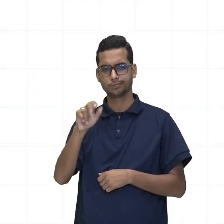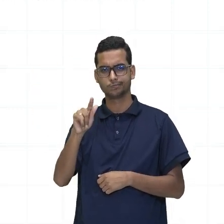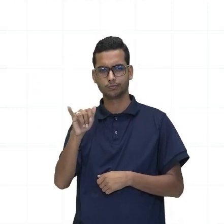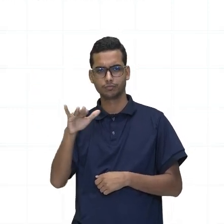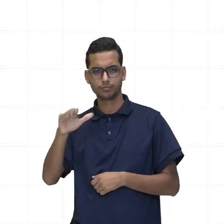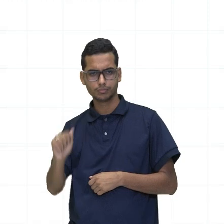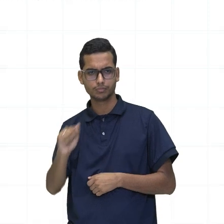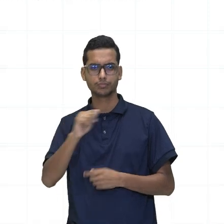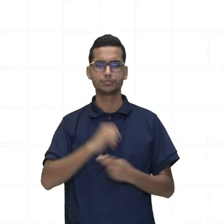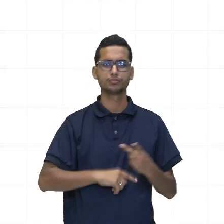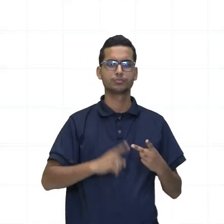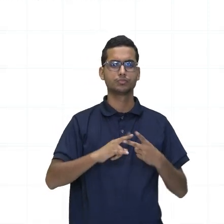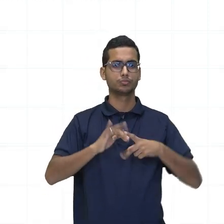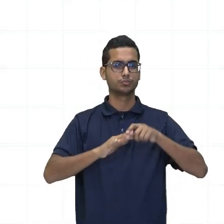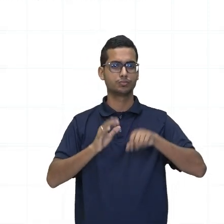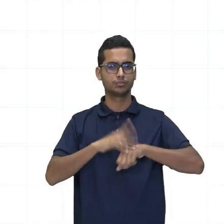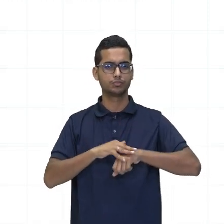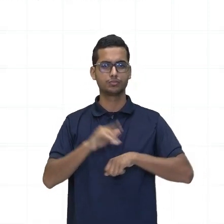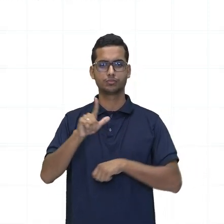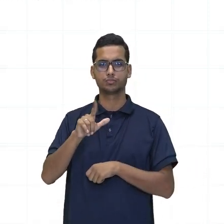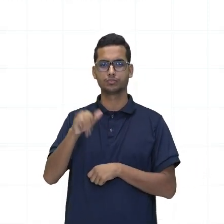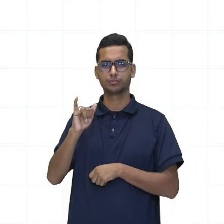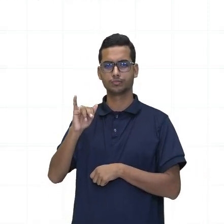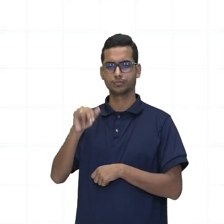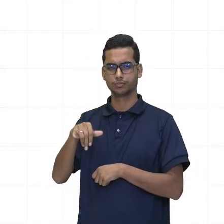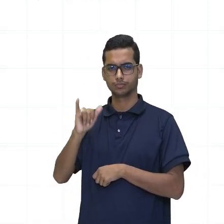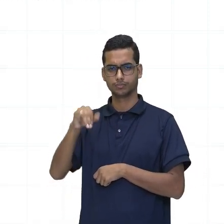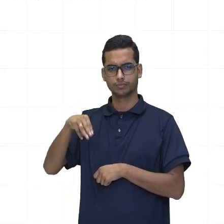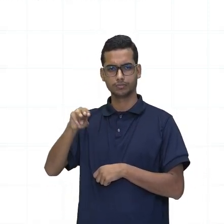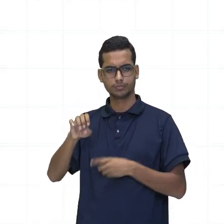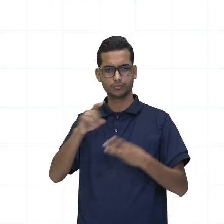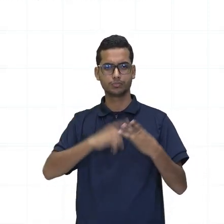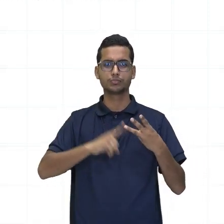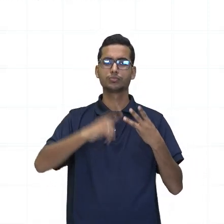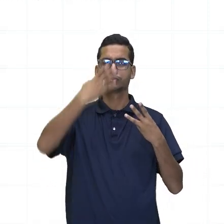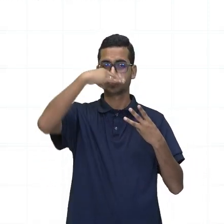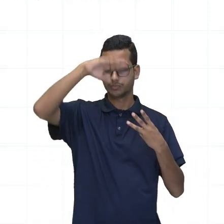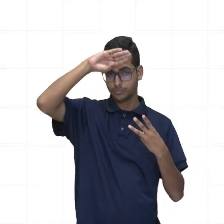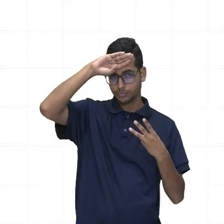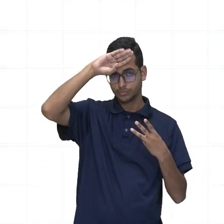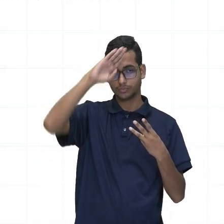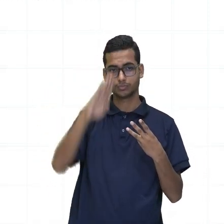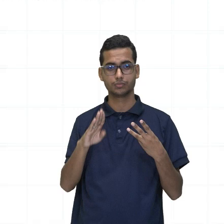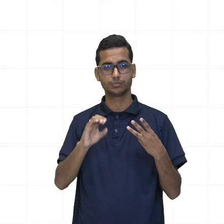Lyme, febre recorrente, borreliose, febre